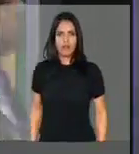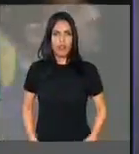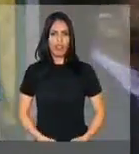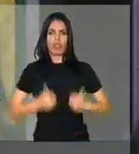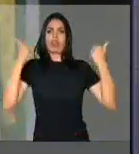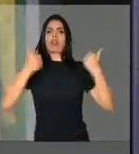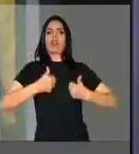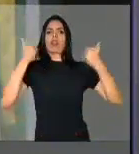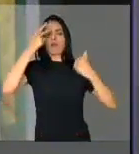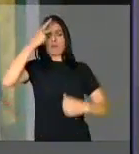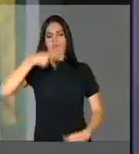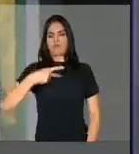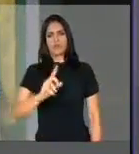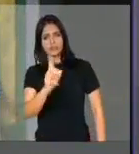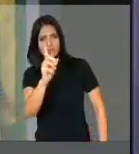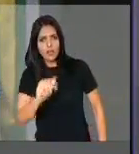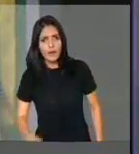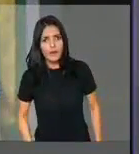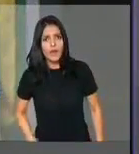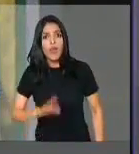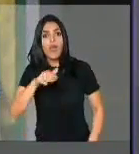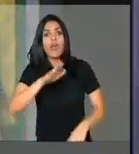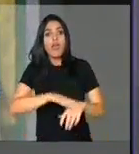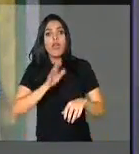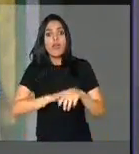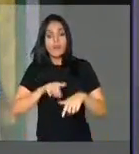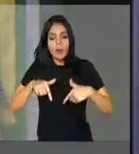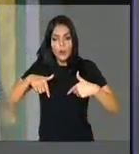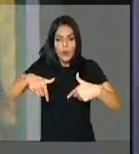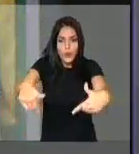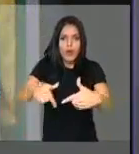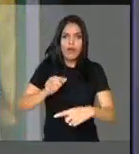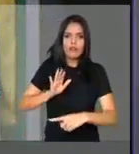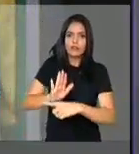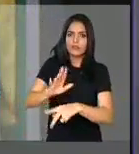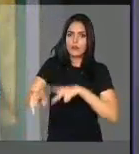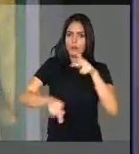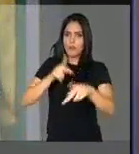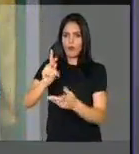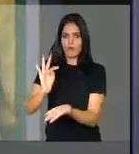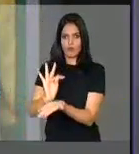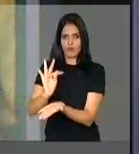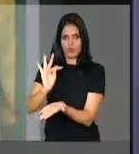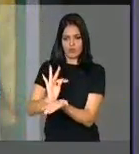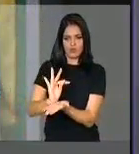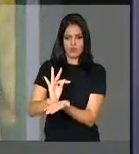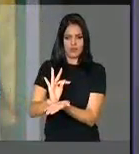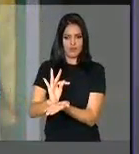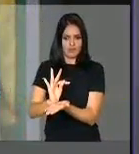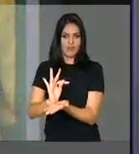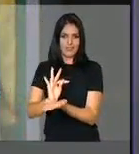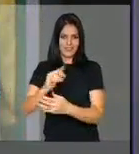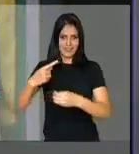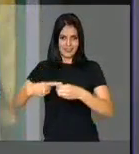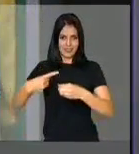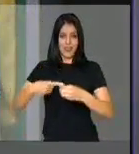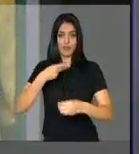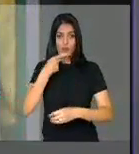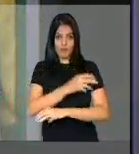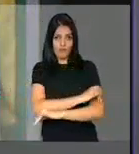nenhuma exibição pessoal. Era para servir ao povo de Teresina. Eu estou fazendo esse